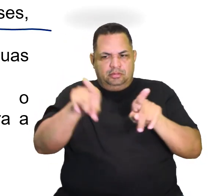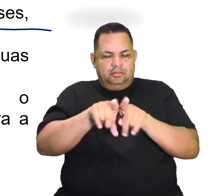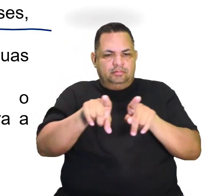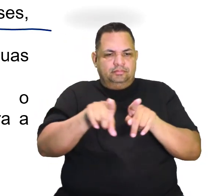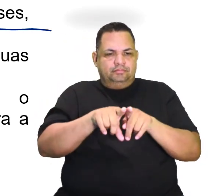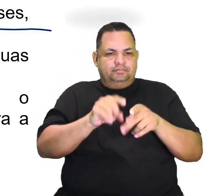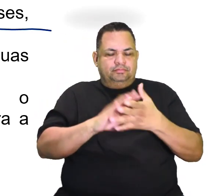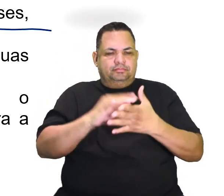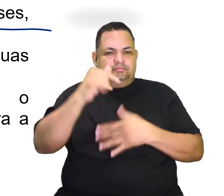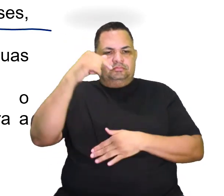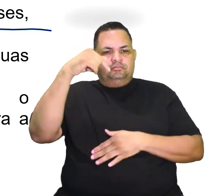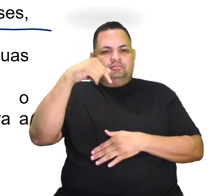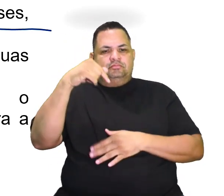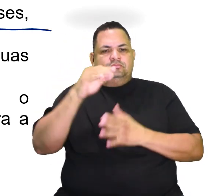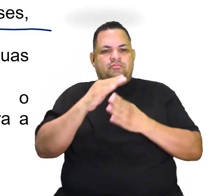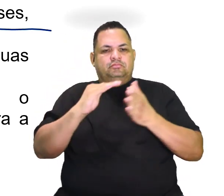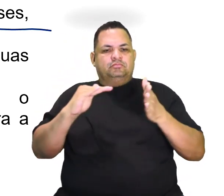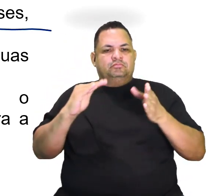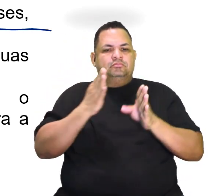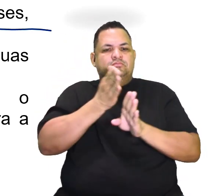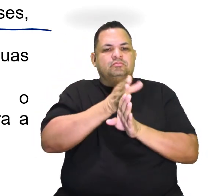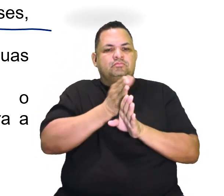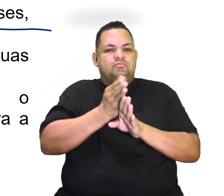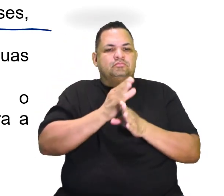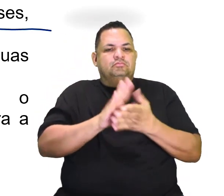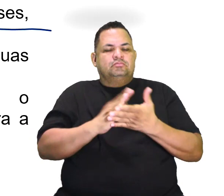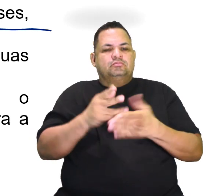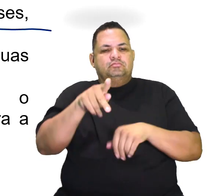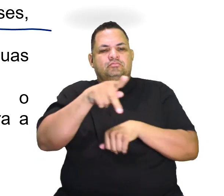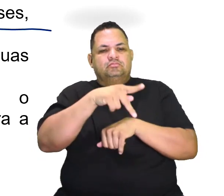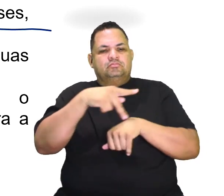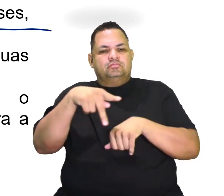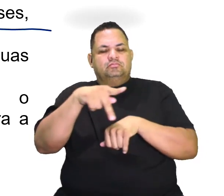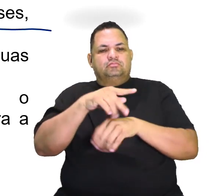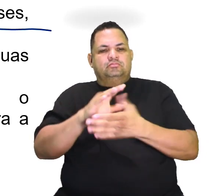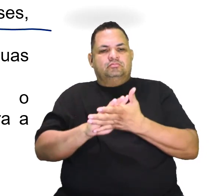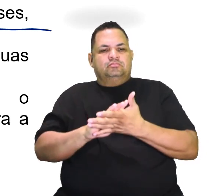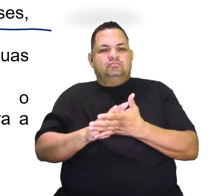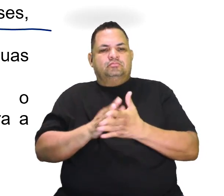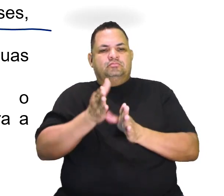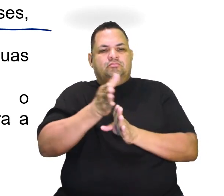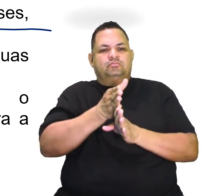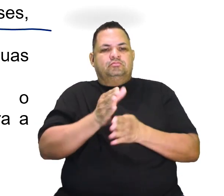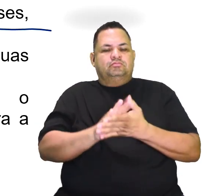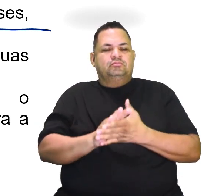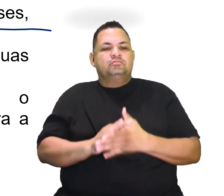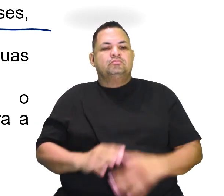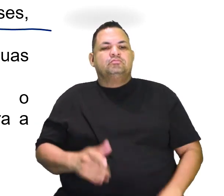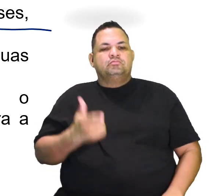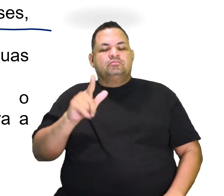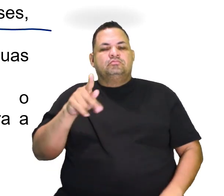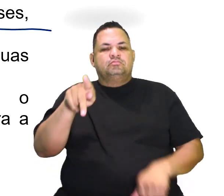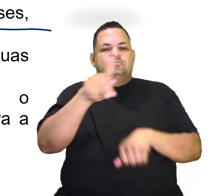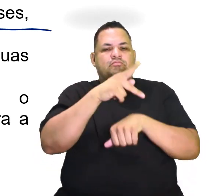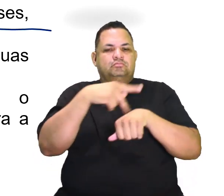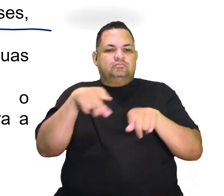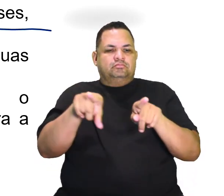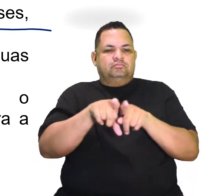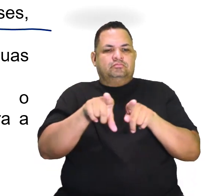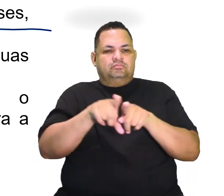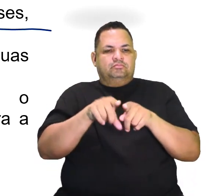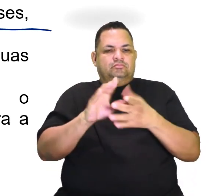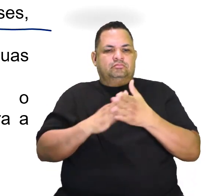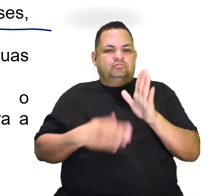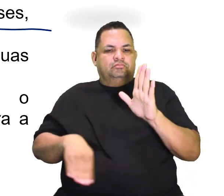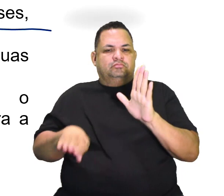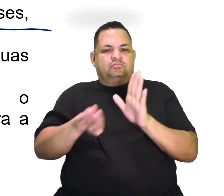e aqui na nossa fronteira, os países vizinhos aqui, né? Não só tem a Bolívia, tem outros também.